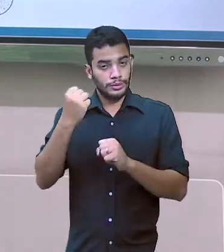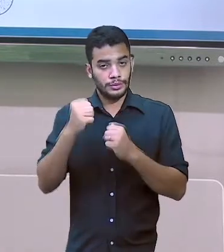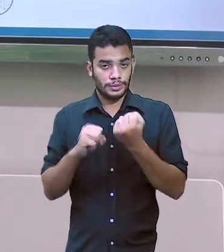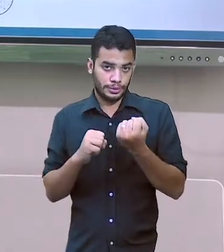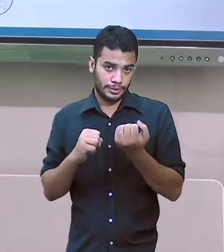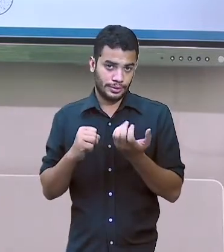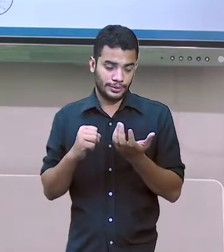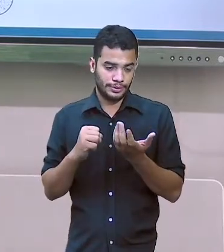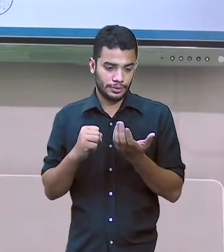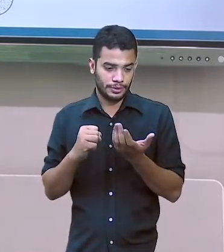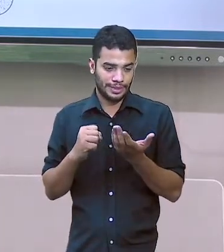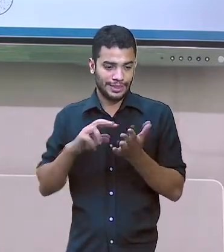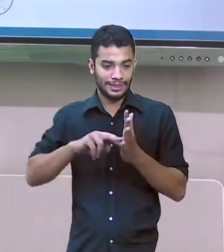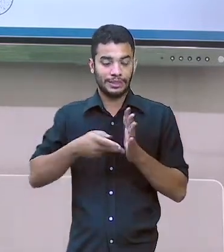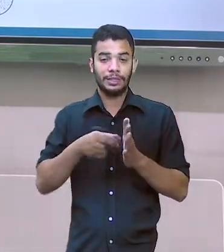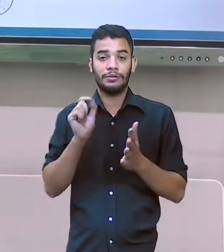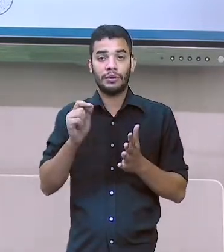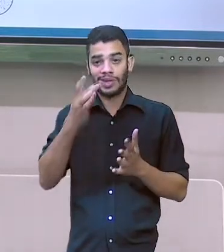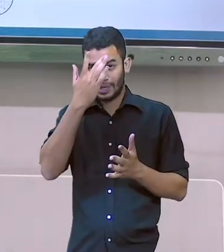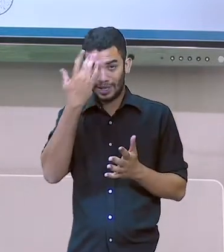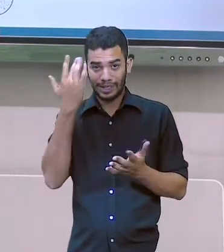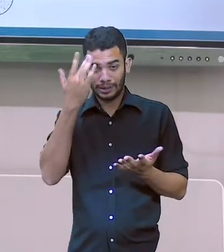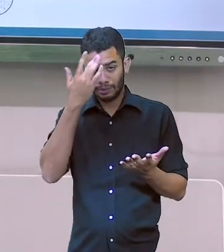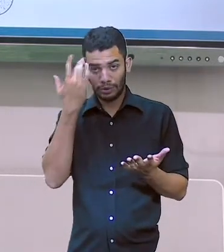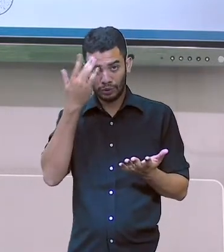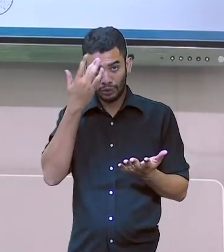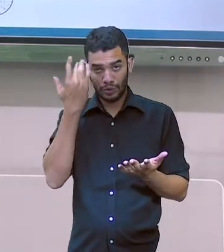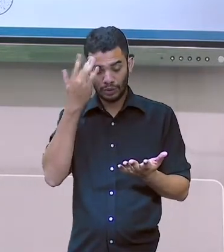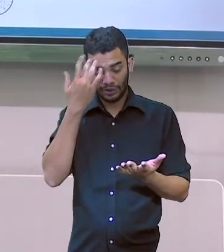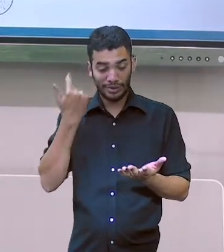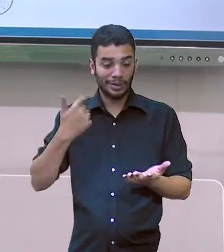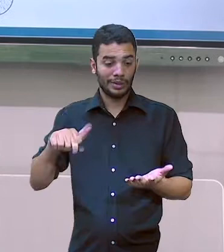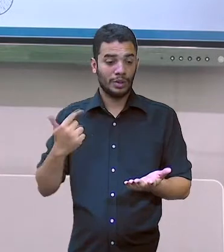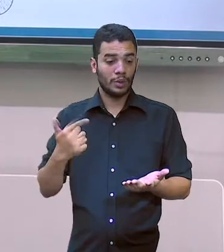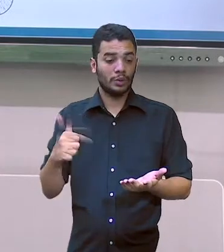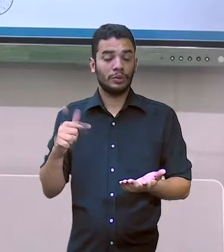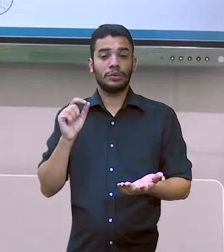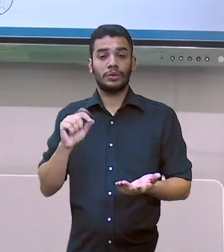um emprego no campo e vinham para as cidades.